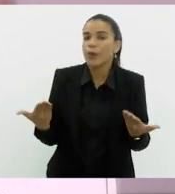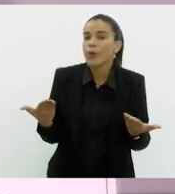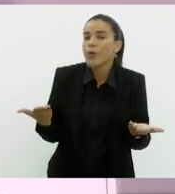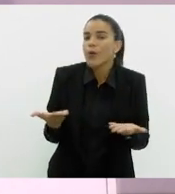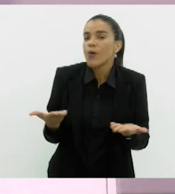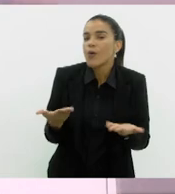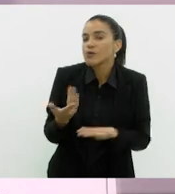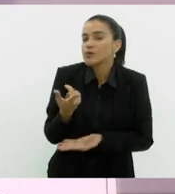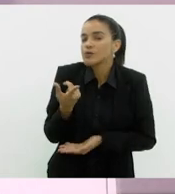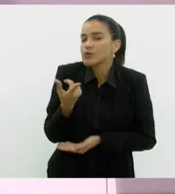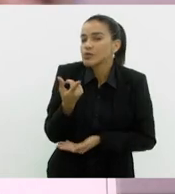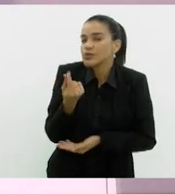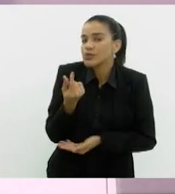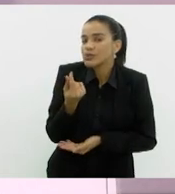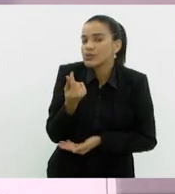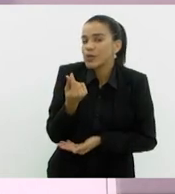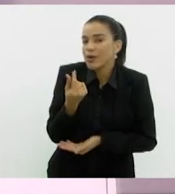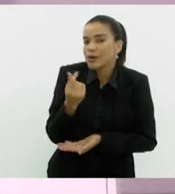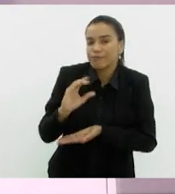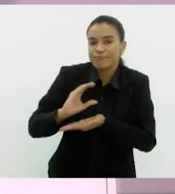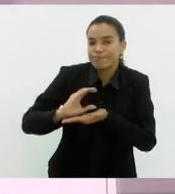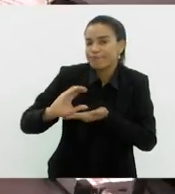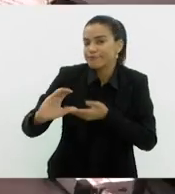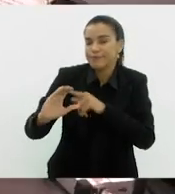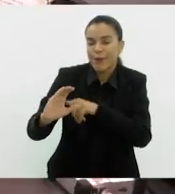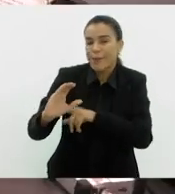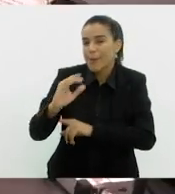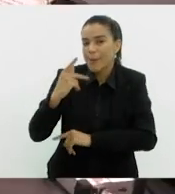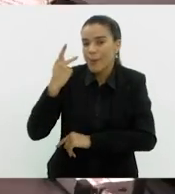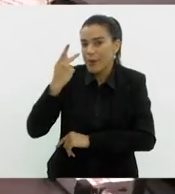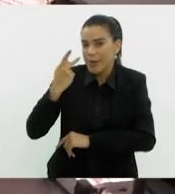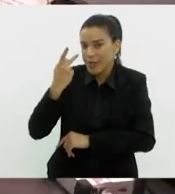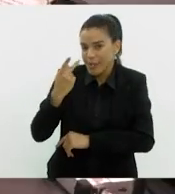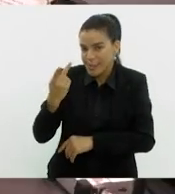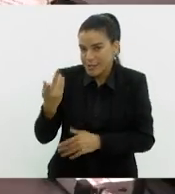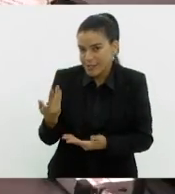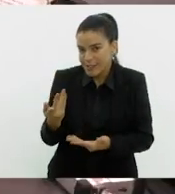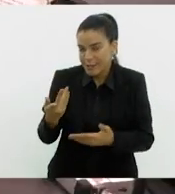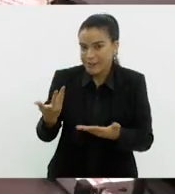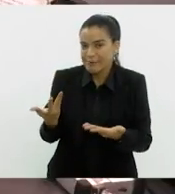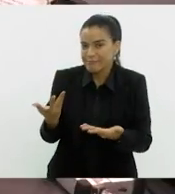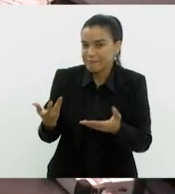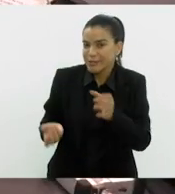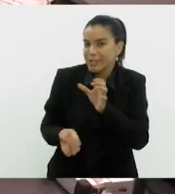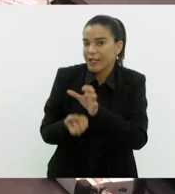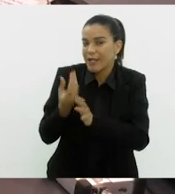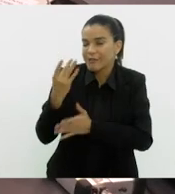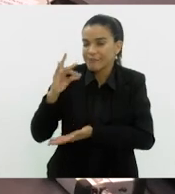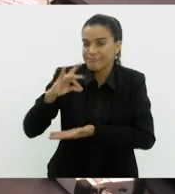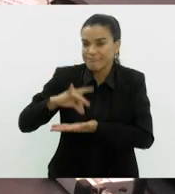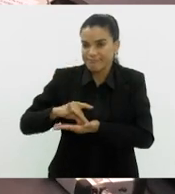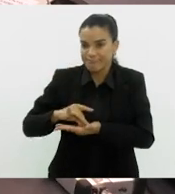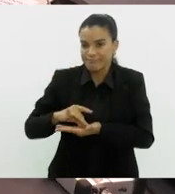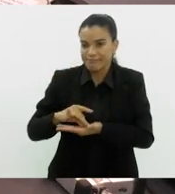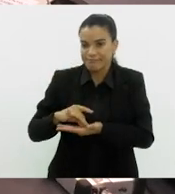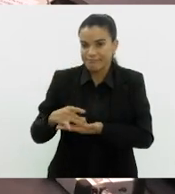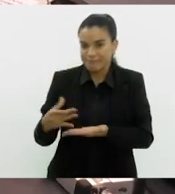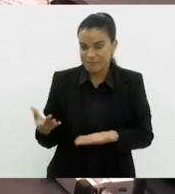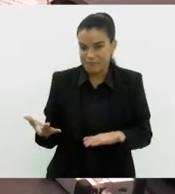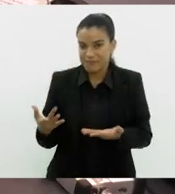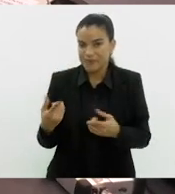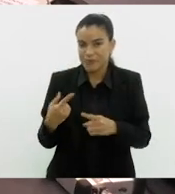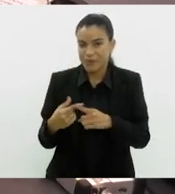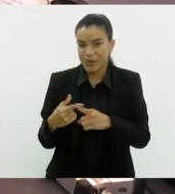o orçamento do Estado previsto para que políticas como essas sejam implementadas de fato. Porque, senão, a gente acaba